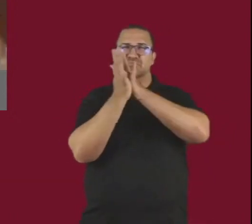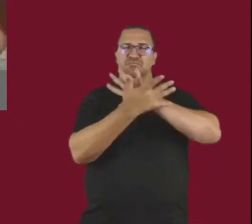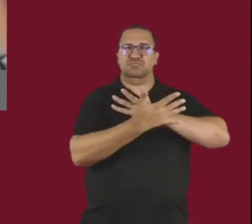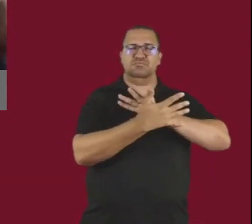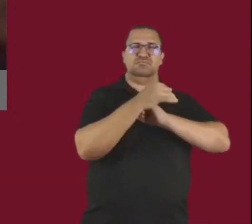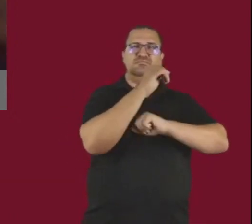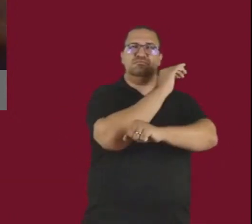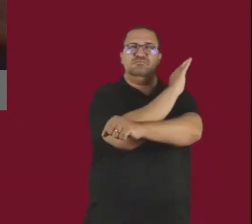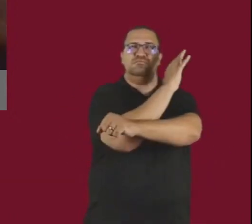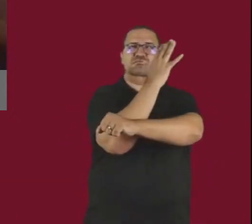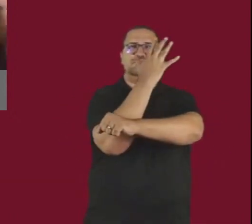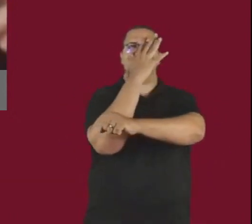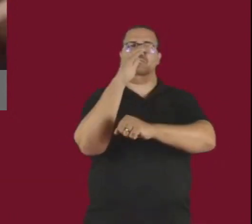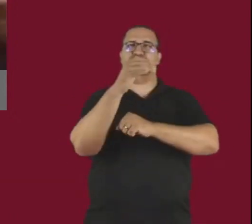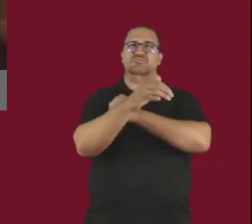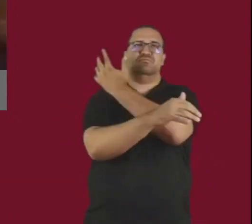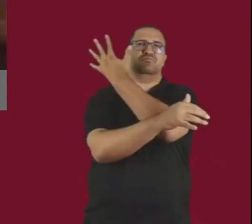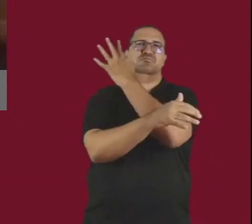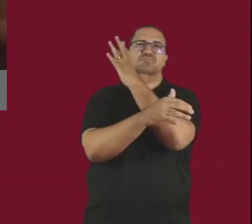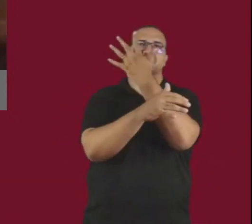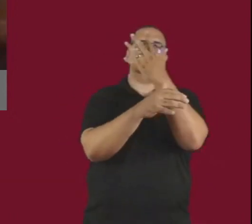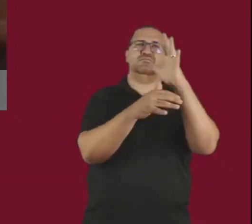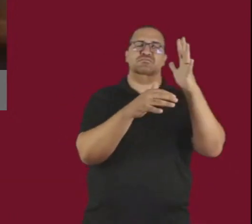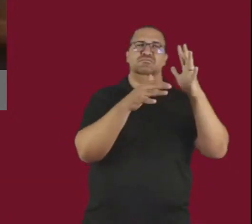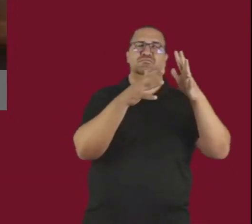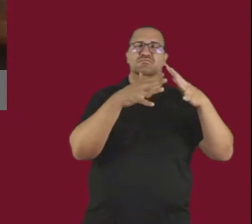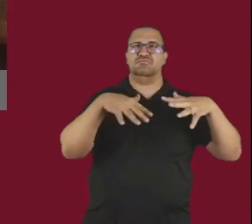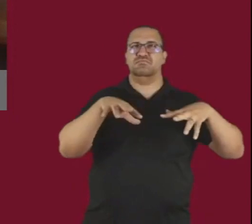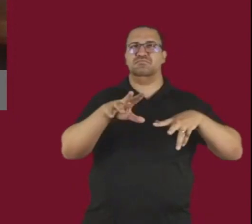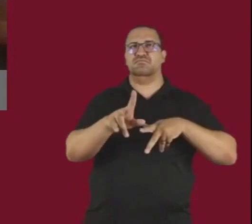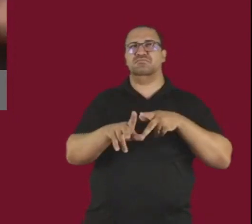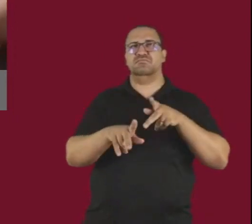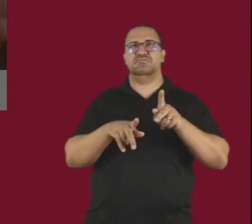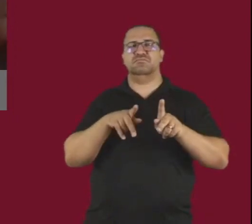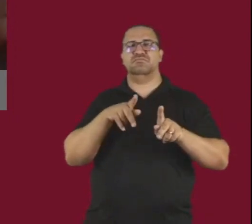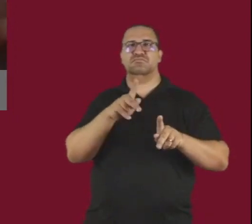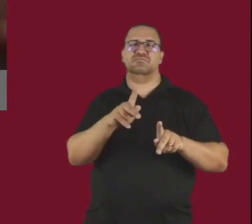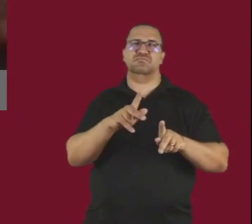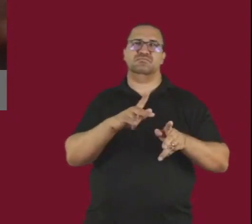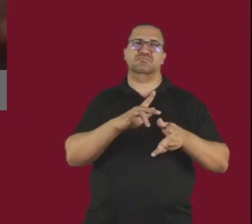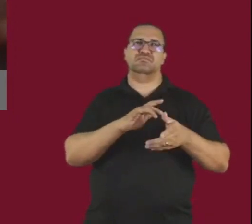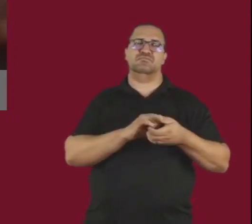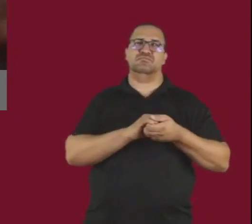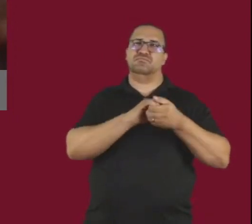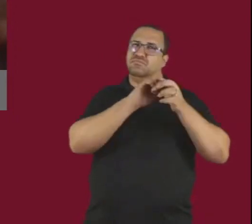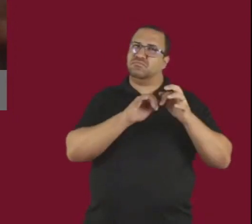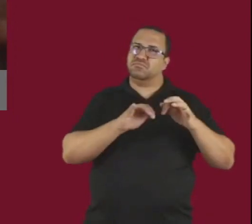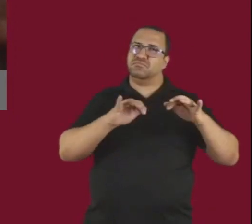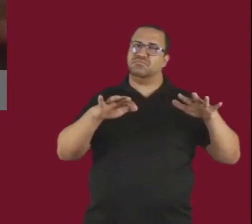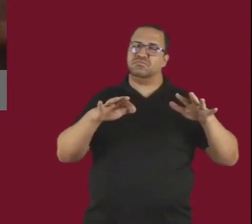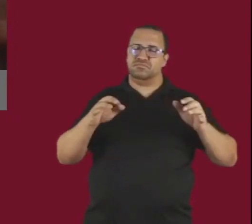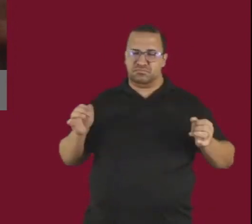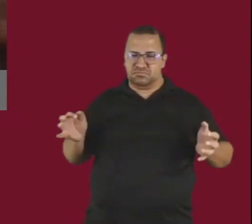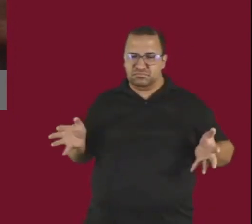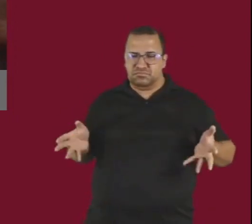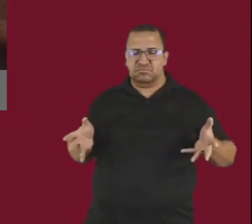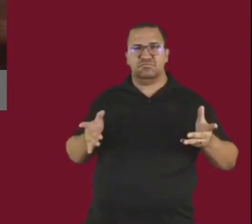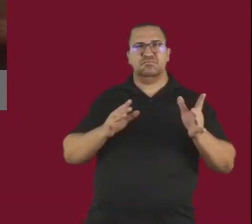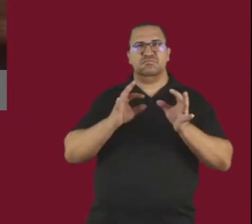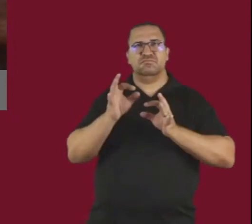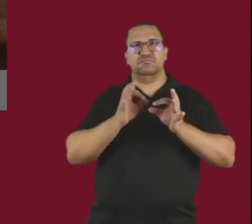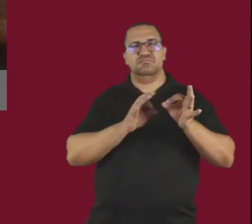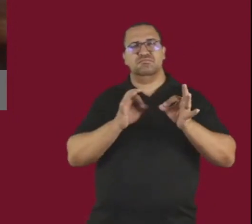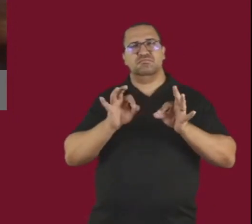Era abrir a Amazônia, destruir os povos da Amazônia para poder avançar com o projeto de exploração,